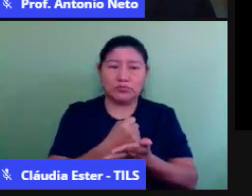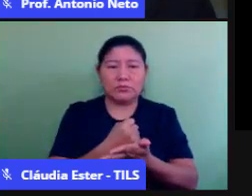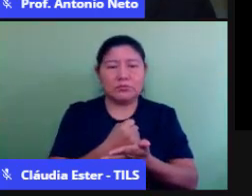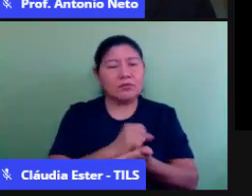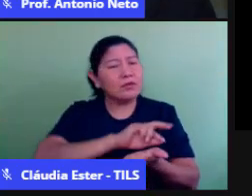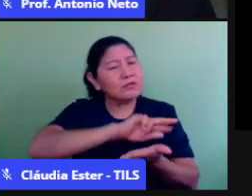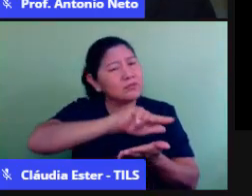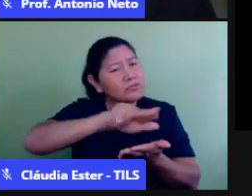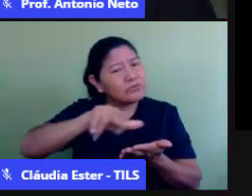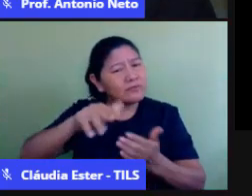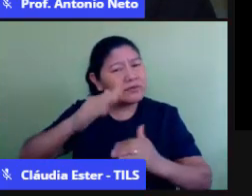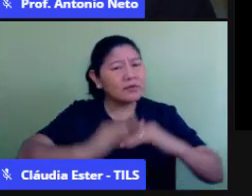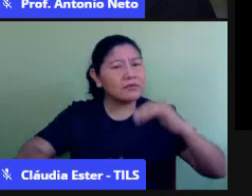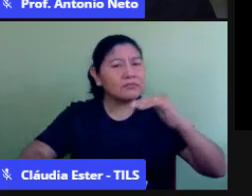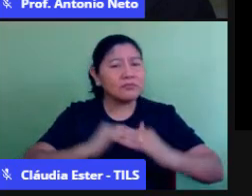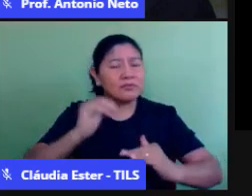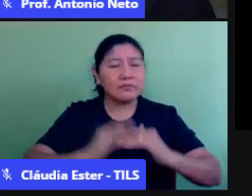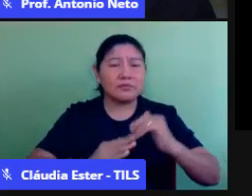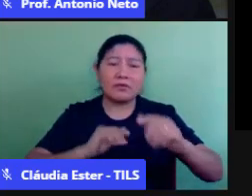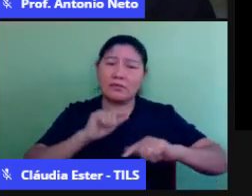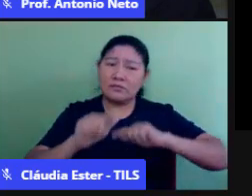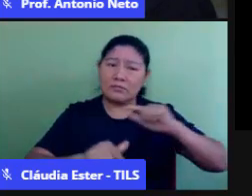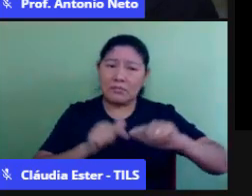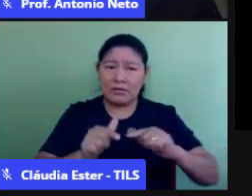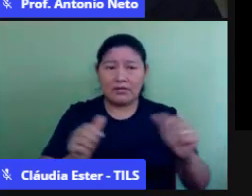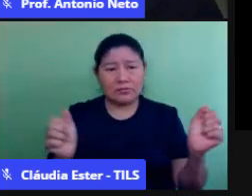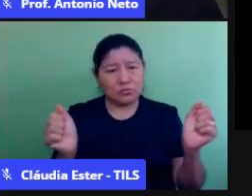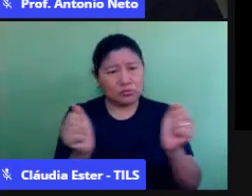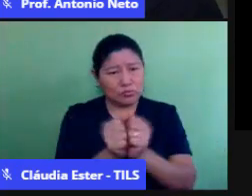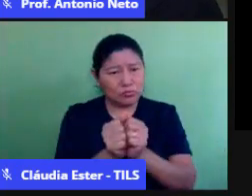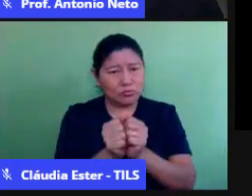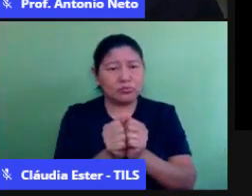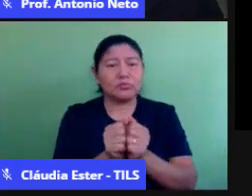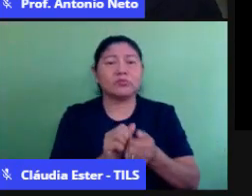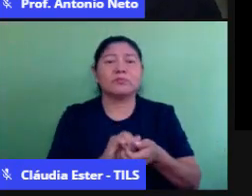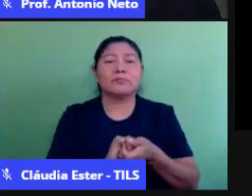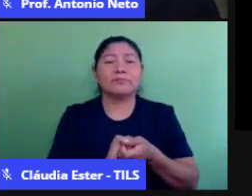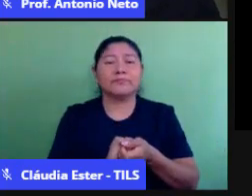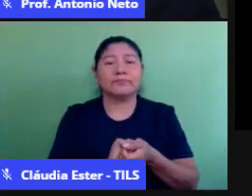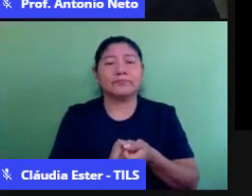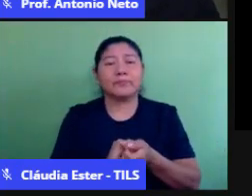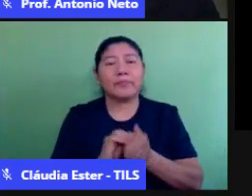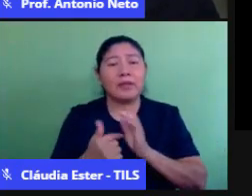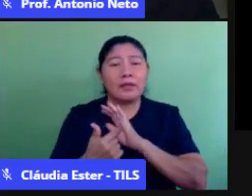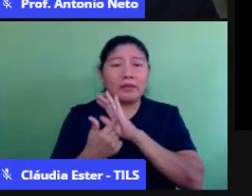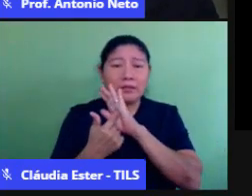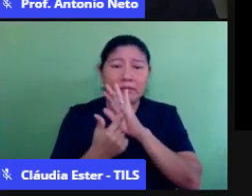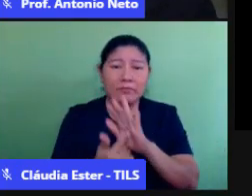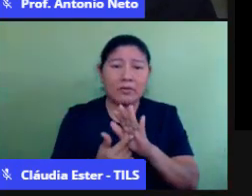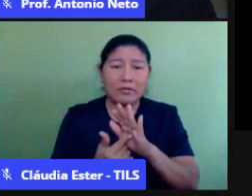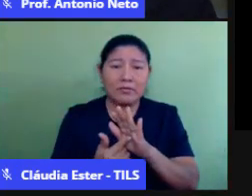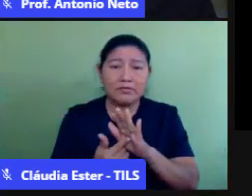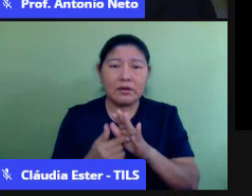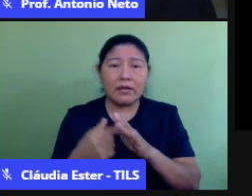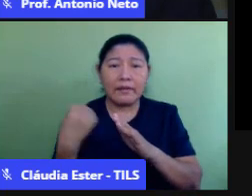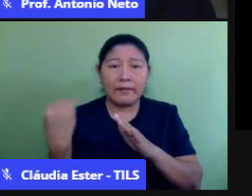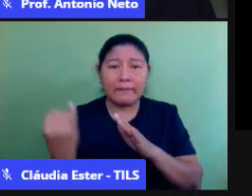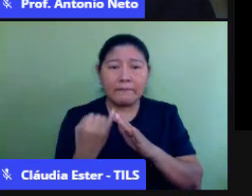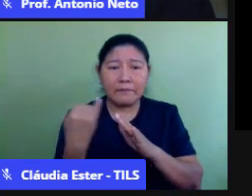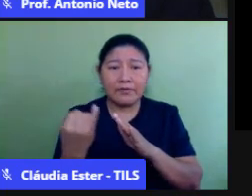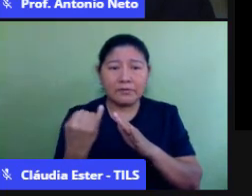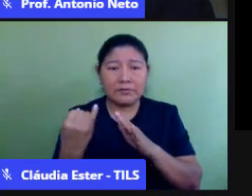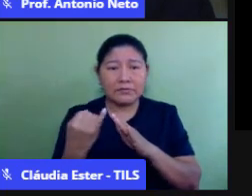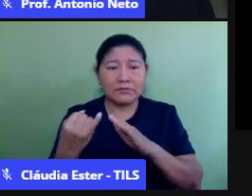parte desse período aí, né, que traz um traçado de ruas largas, de xadrez,